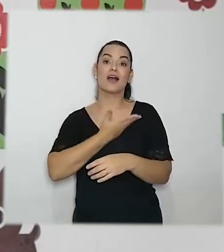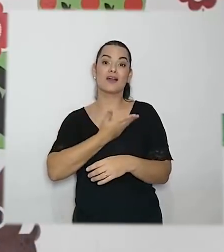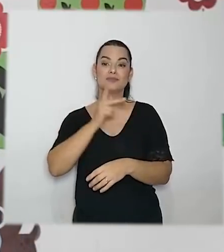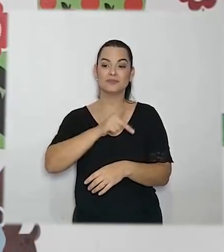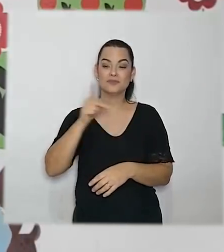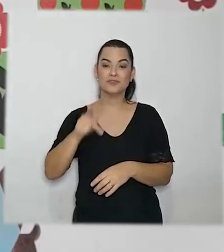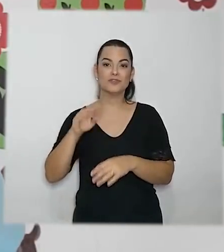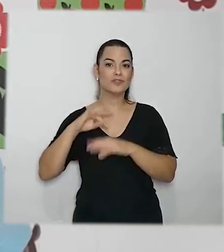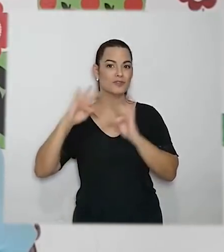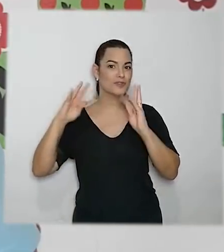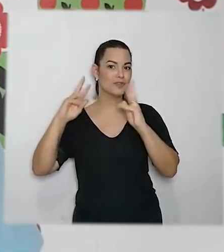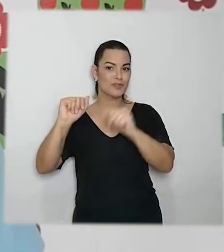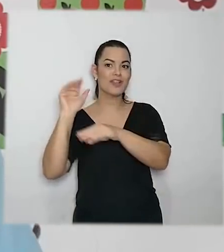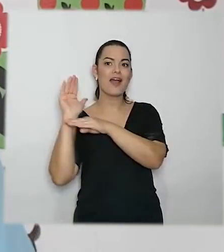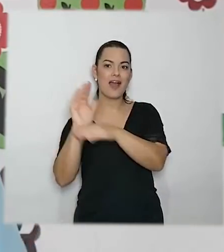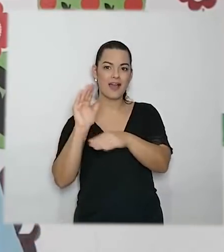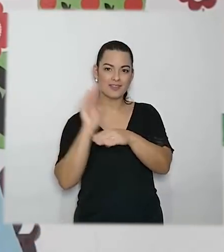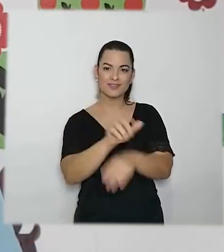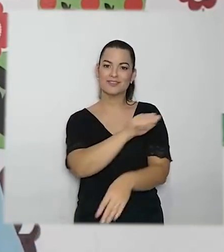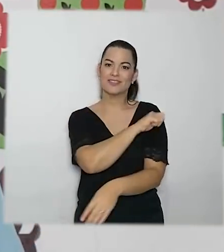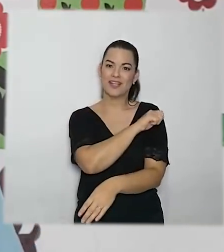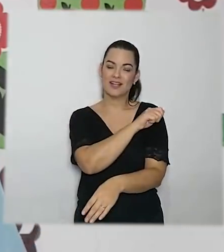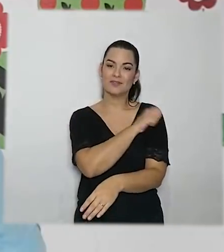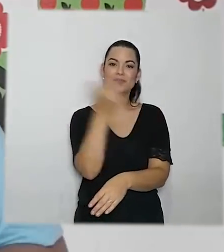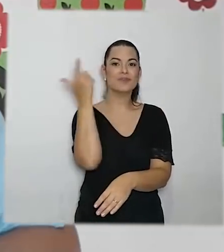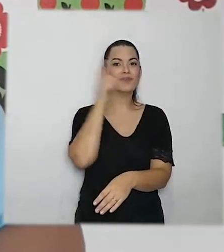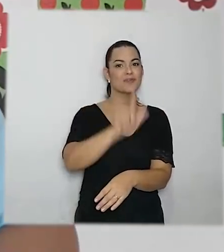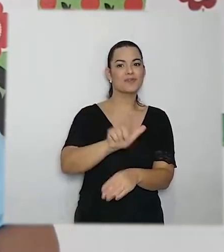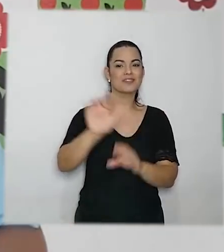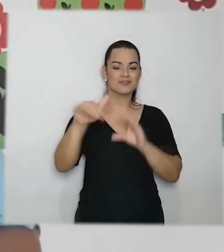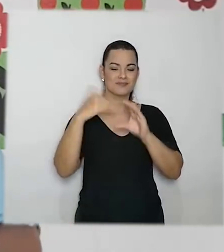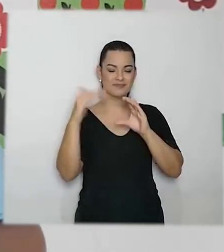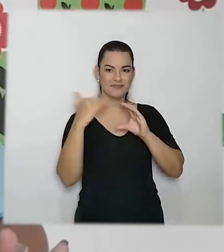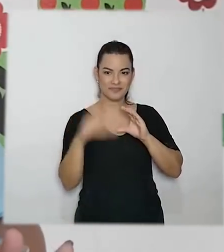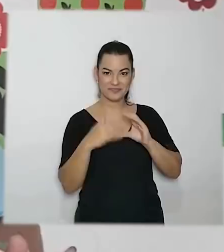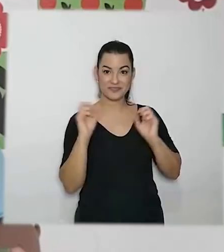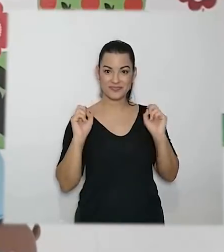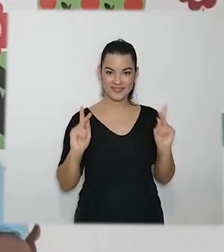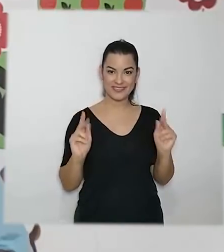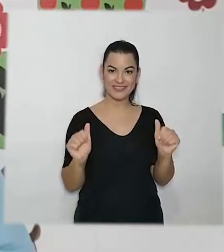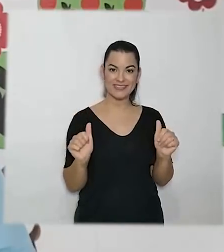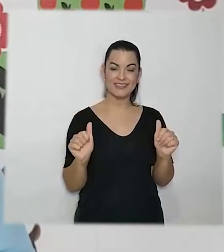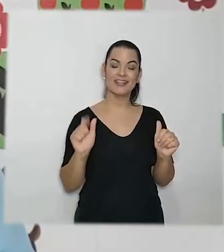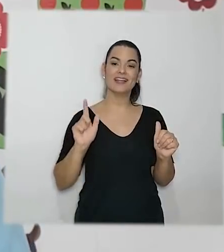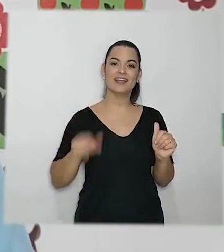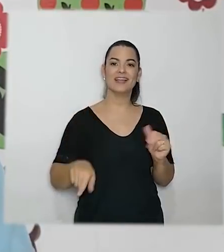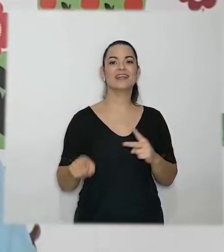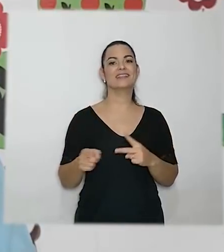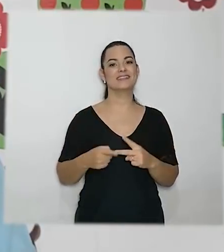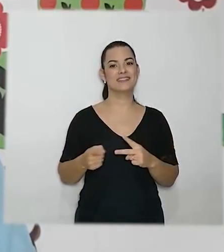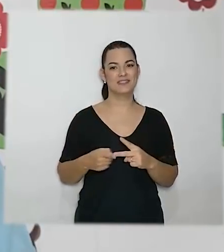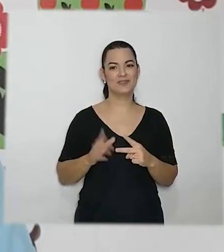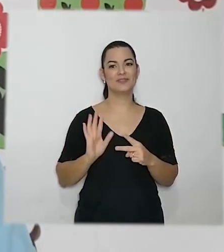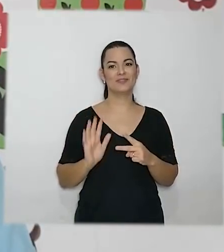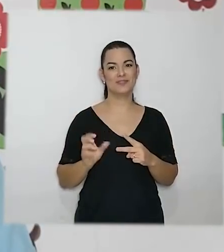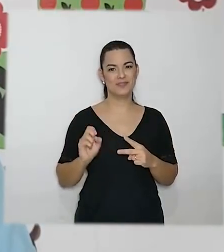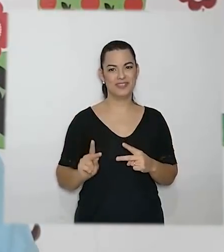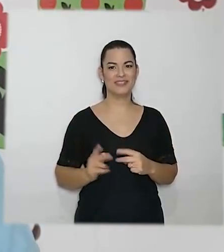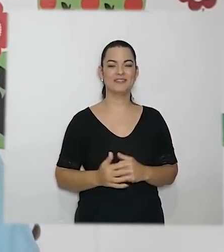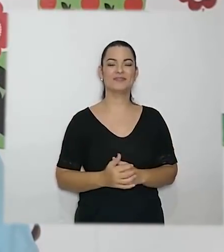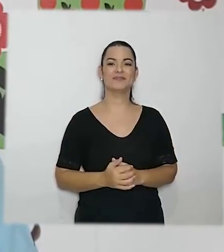consigam compartilhar suas produções, tá bom? Então, essa é a segunda parte do